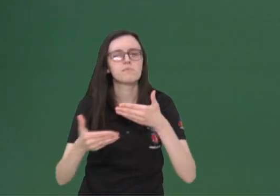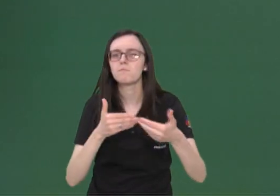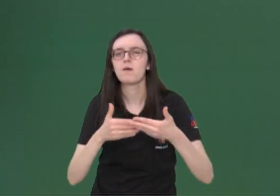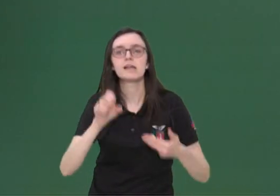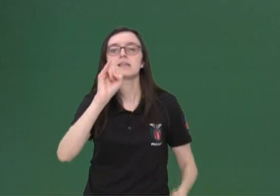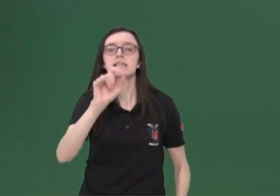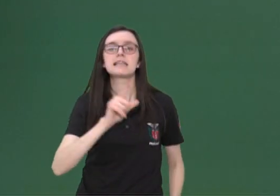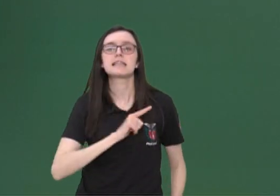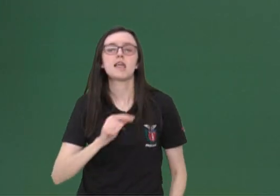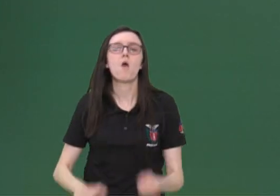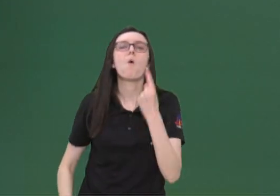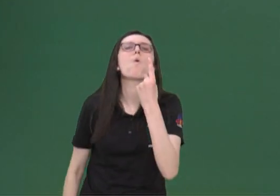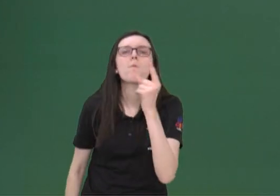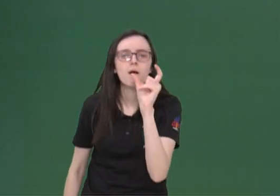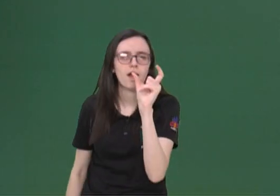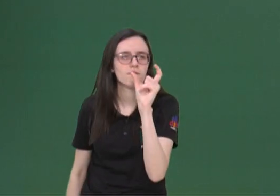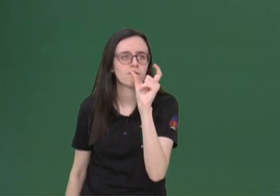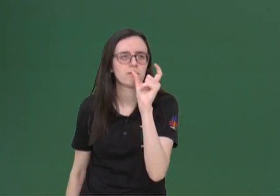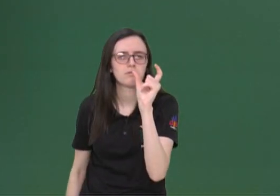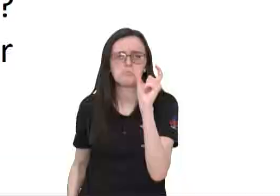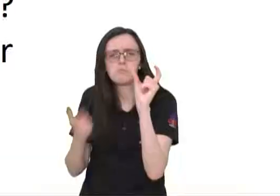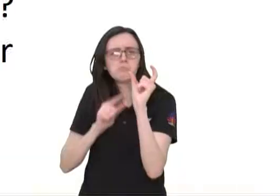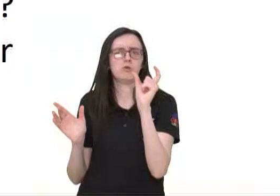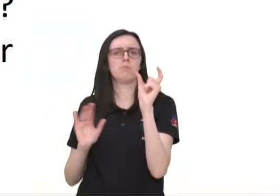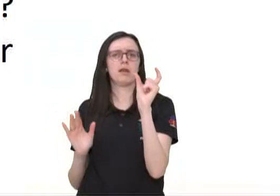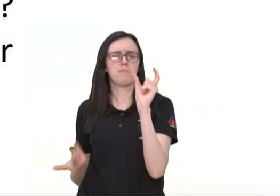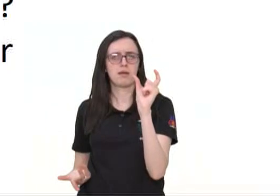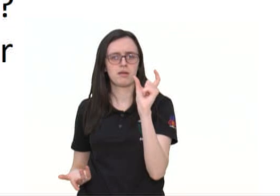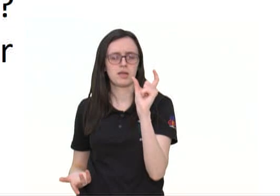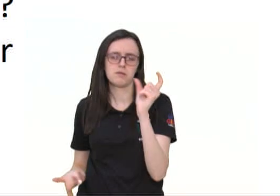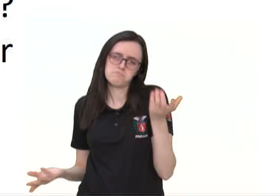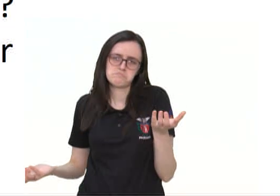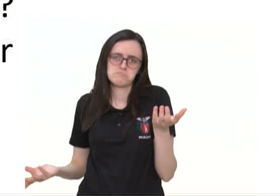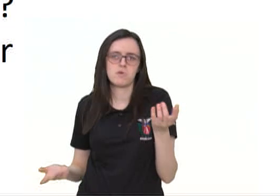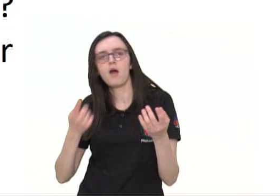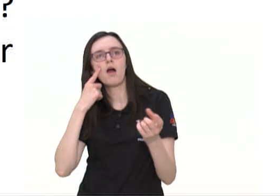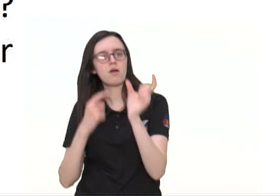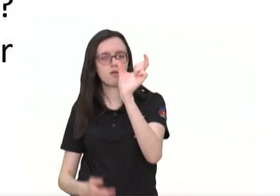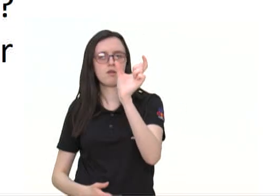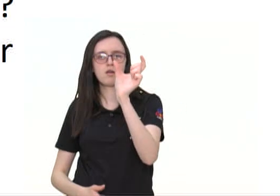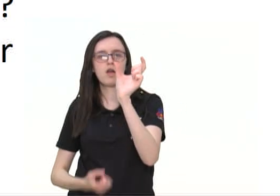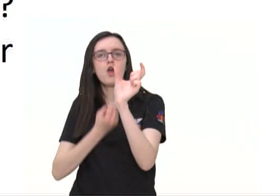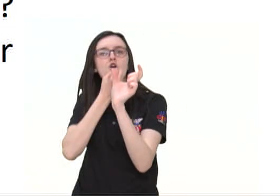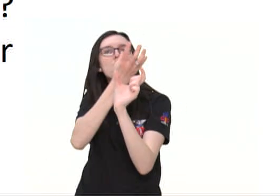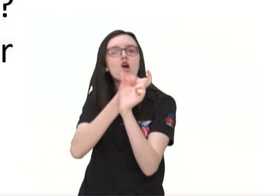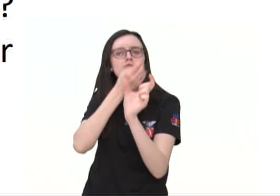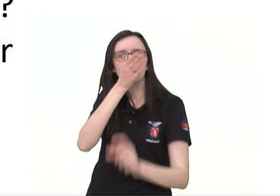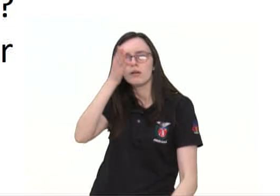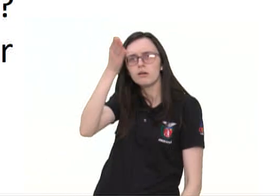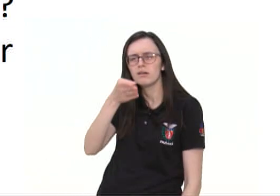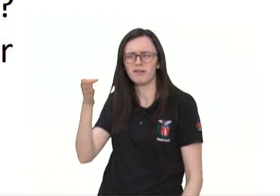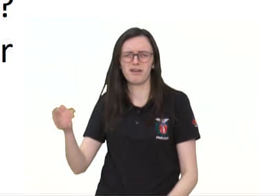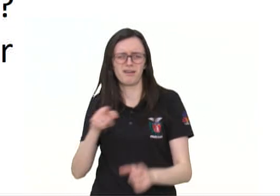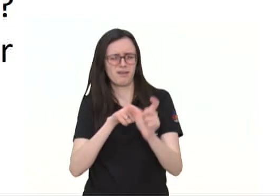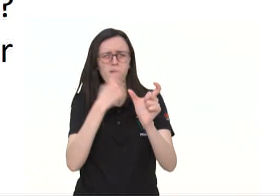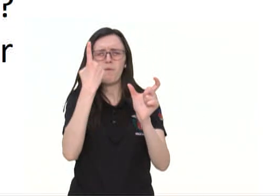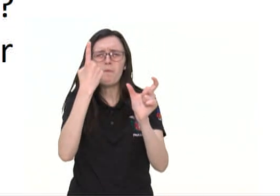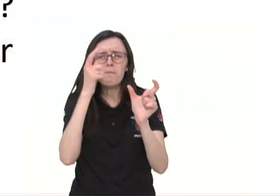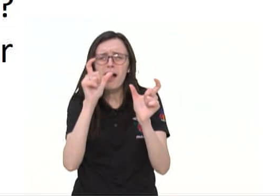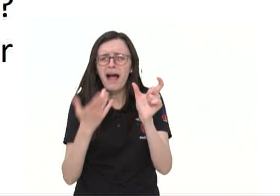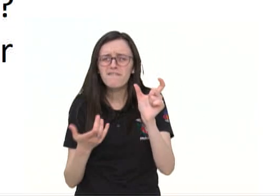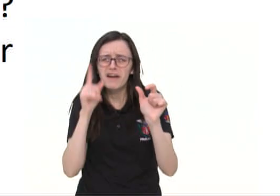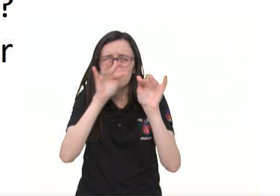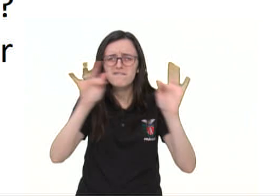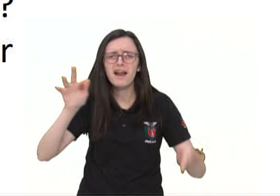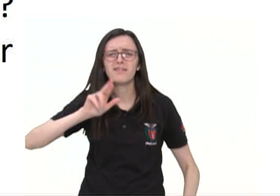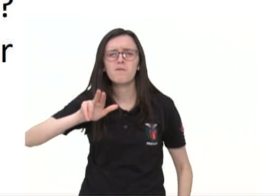haja apenas uma palavra ali, né? Tudo bem, ó, conta-se que está aqui a nossa conjunção, lembrando,